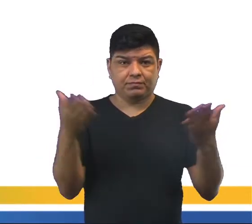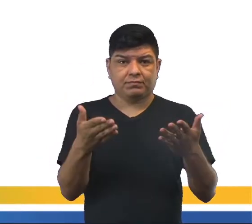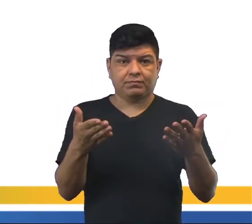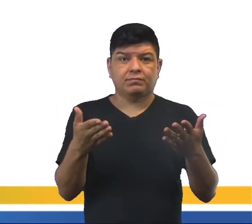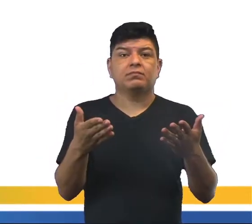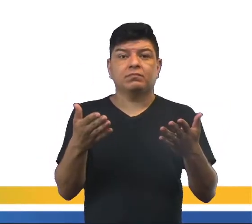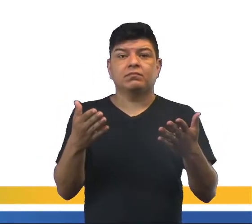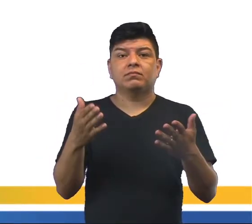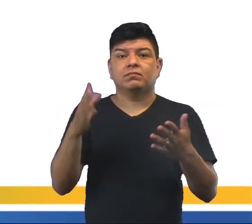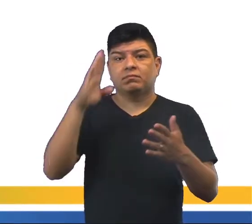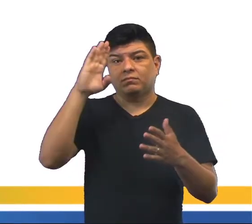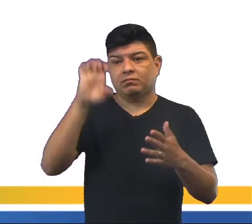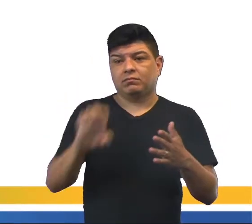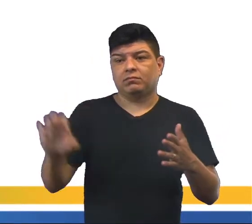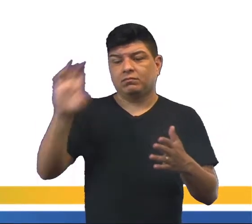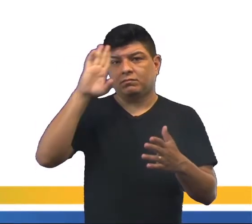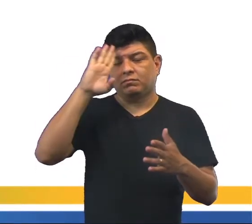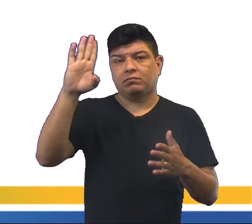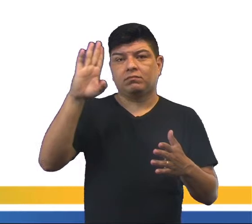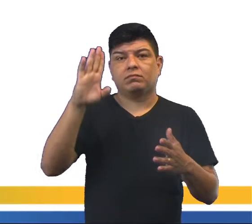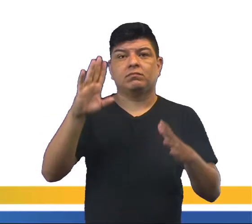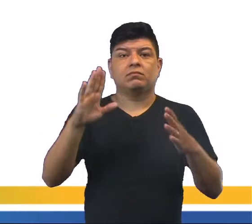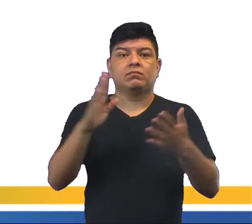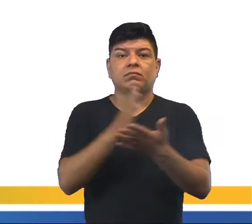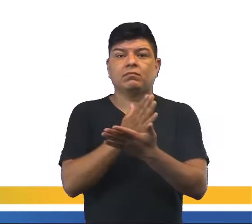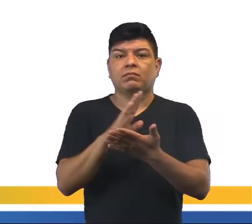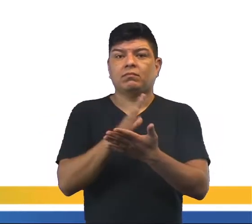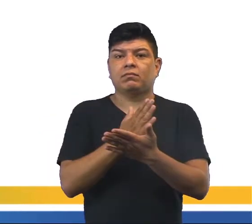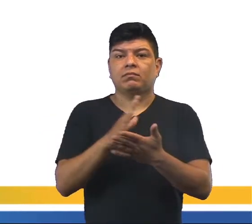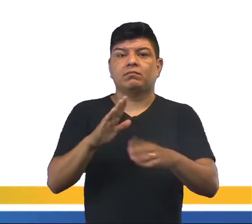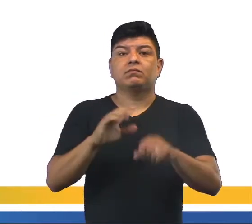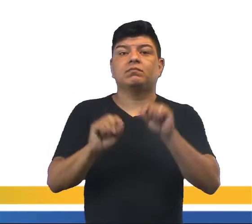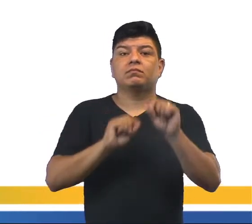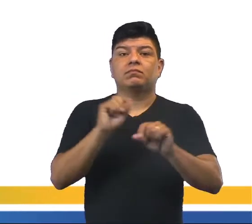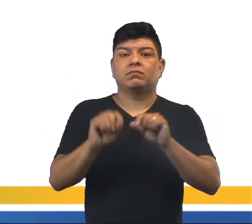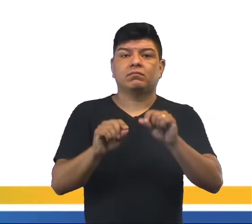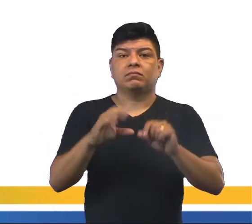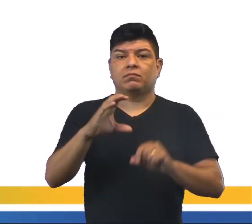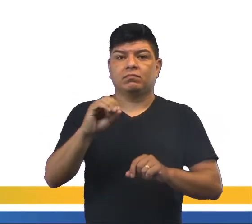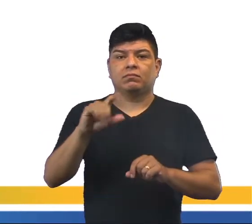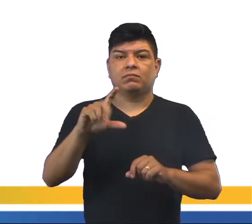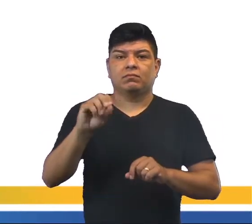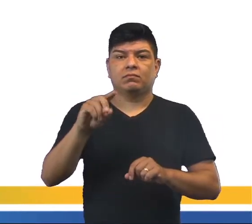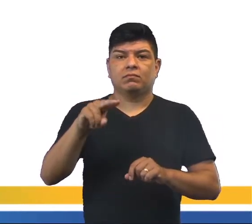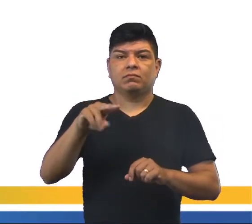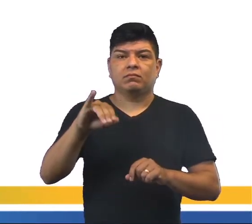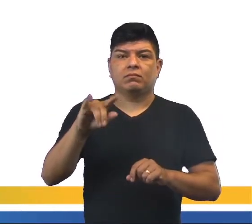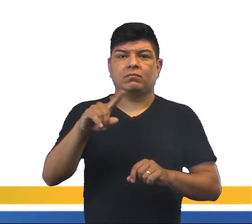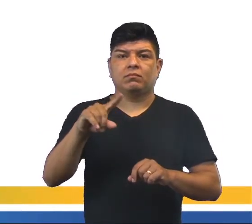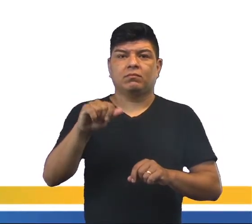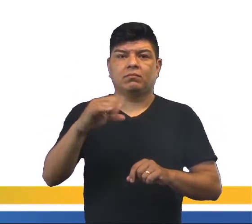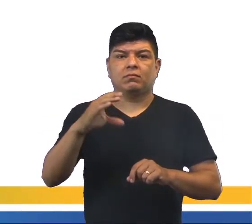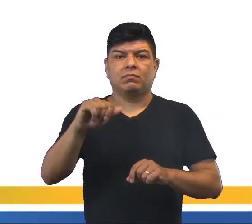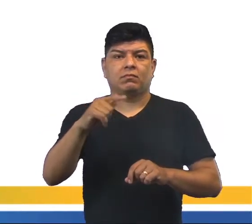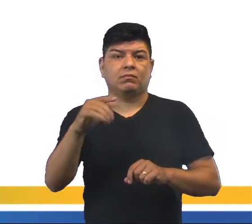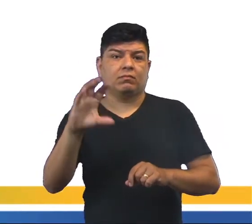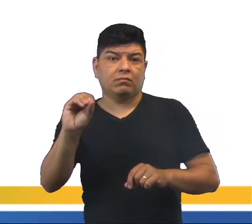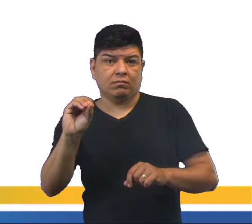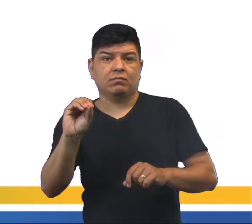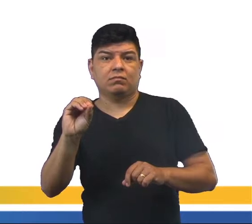Os importantes marcos do início do eurocentrismo são a colonização, a construção